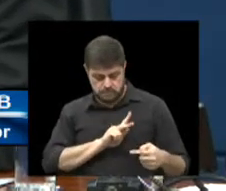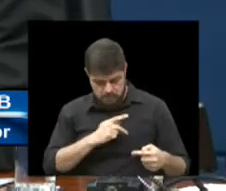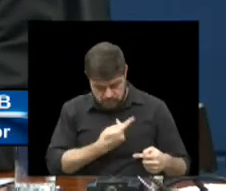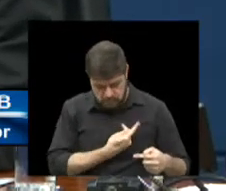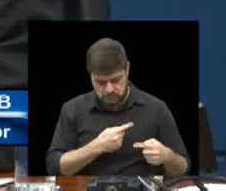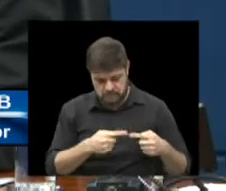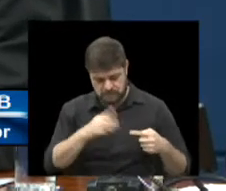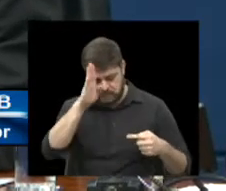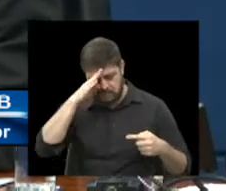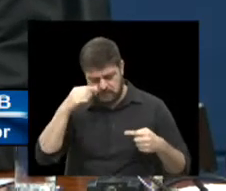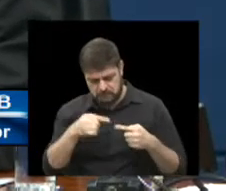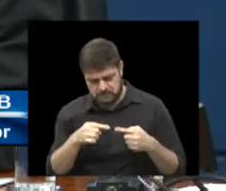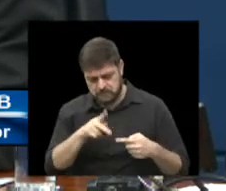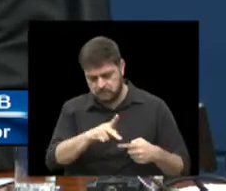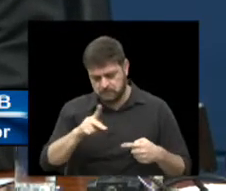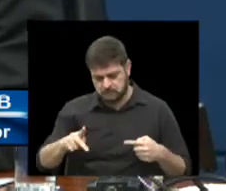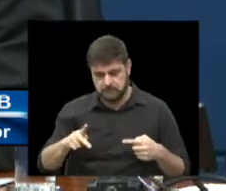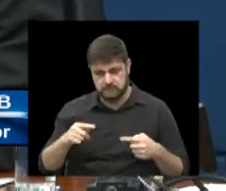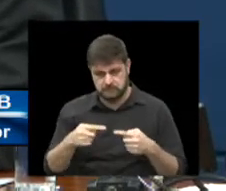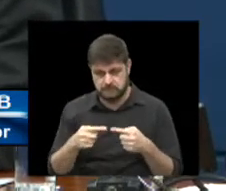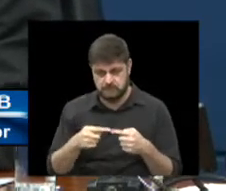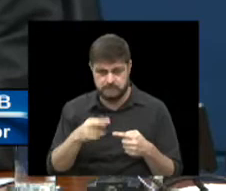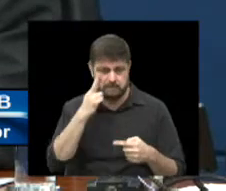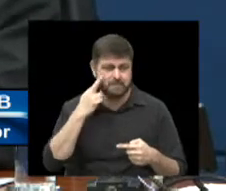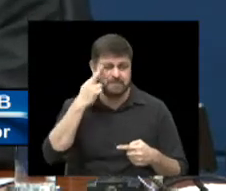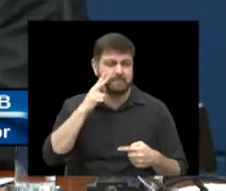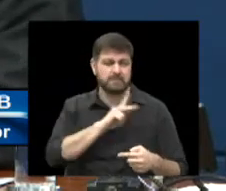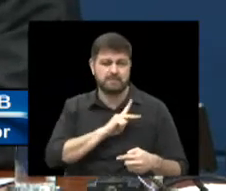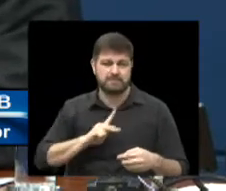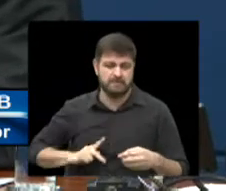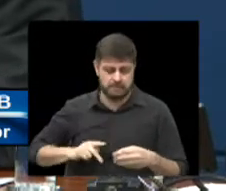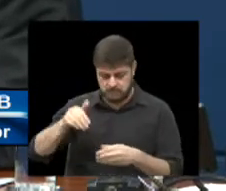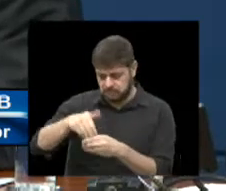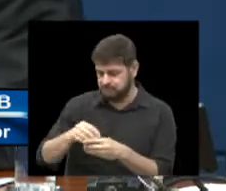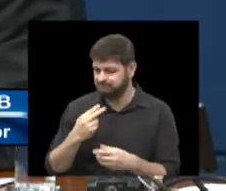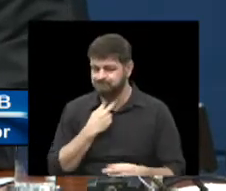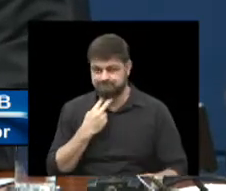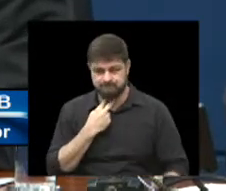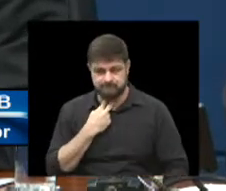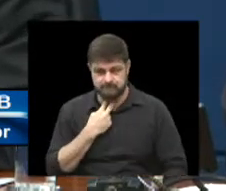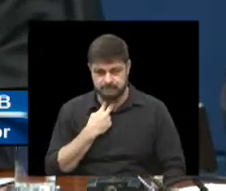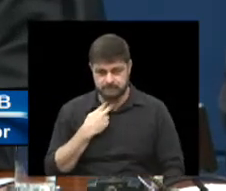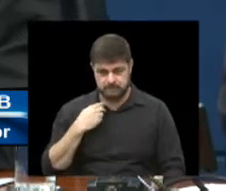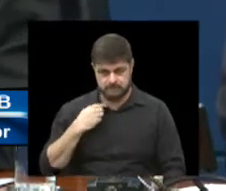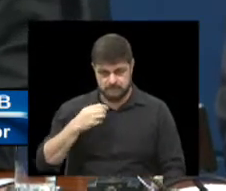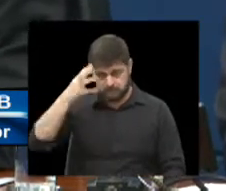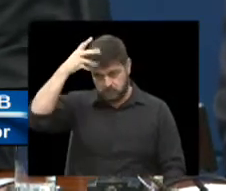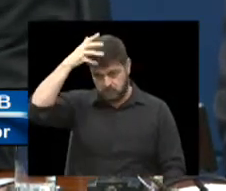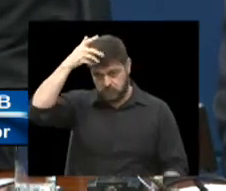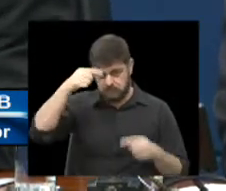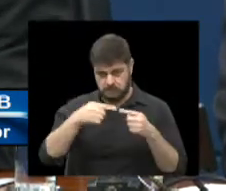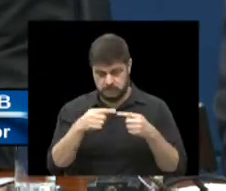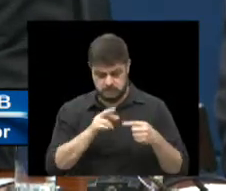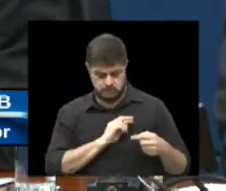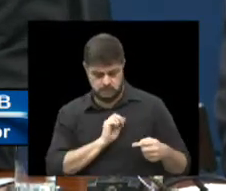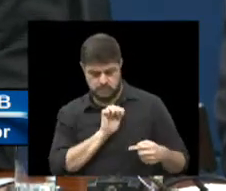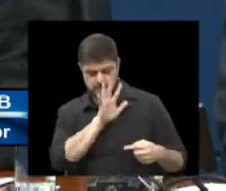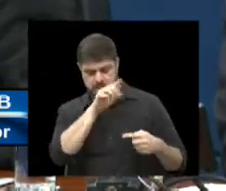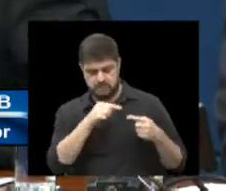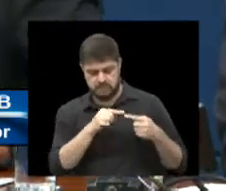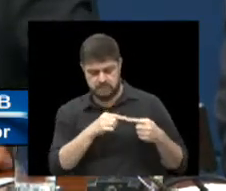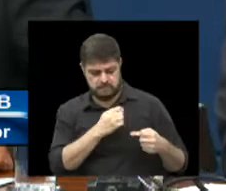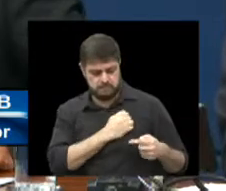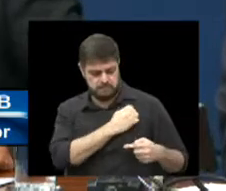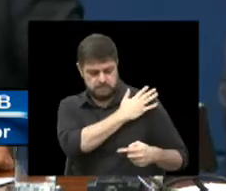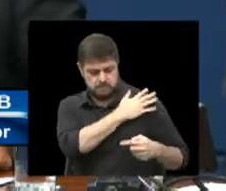Permínio Monteiro, sim. Professor Alberto, sim. Rafa Zimbaldi, preside a sessão, não vota. Rodrigo da Farmadic, sim. Rubens Gás, sim.